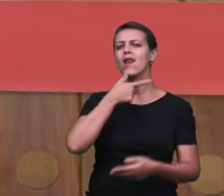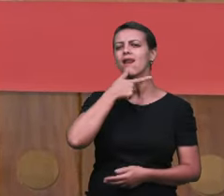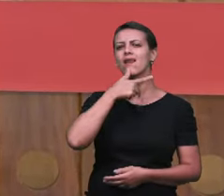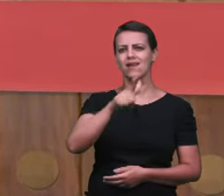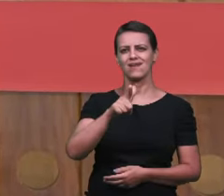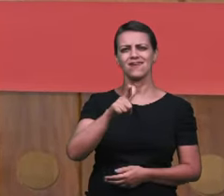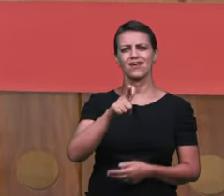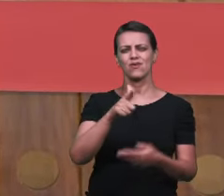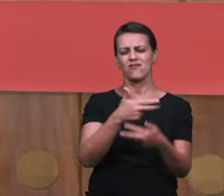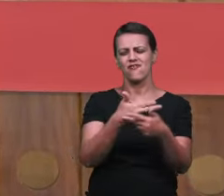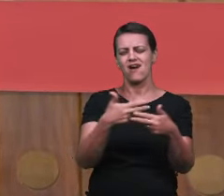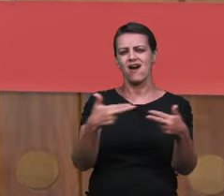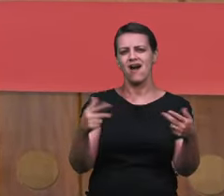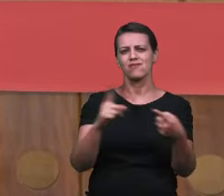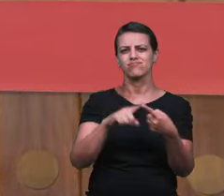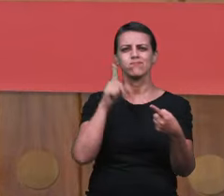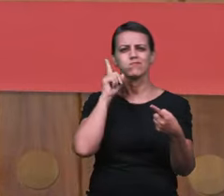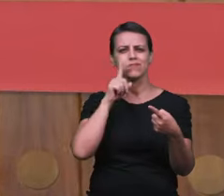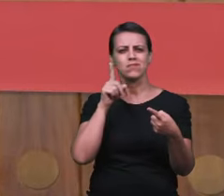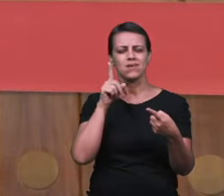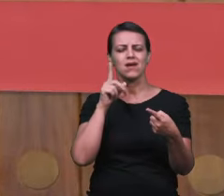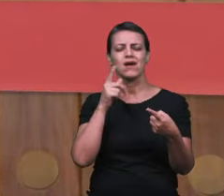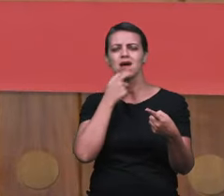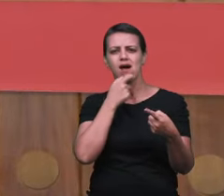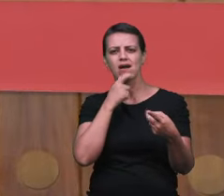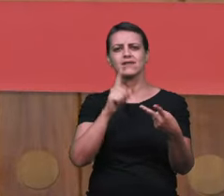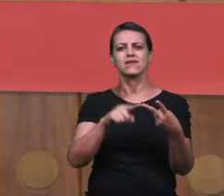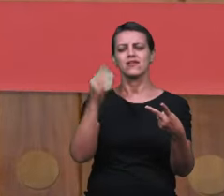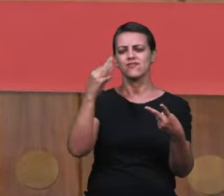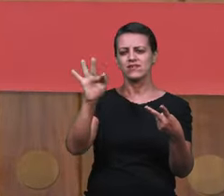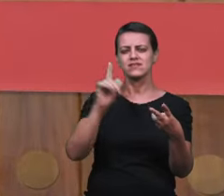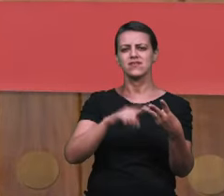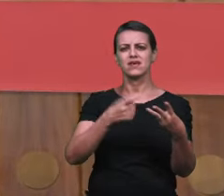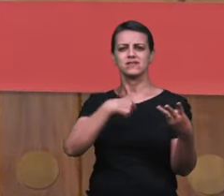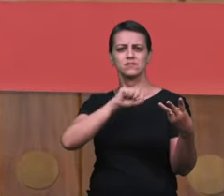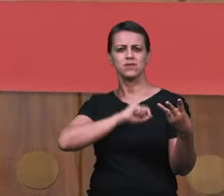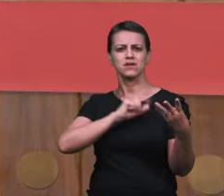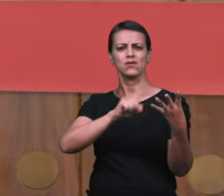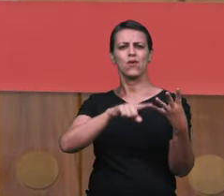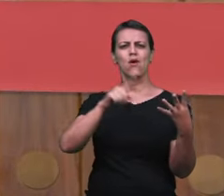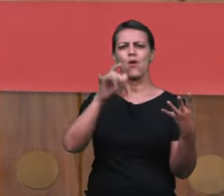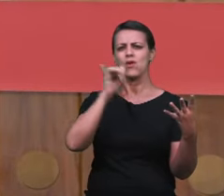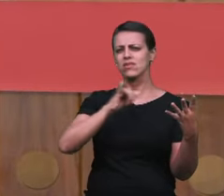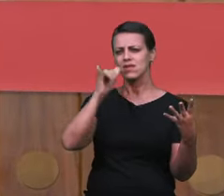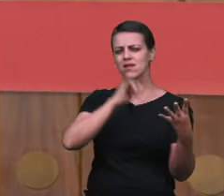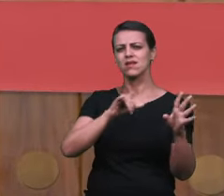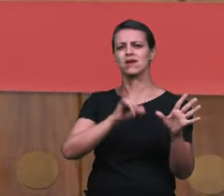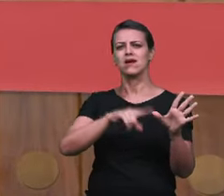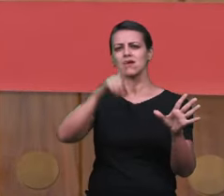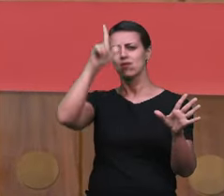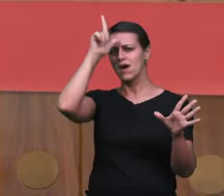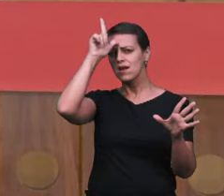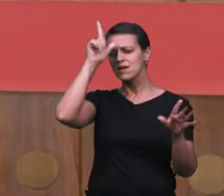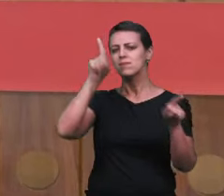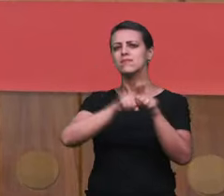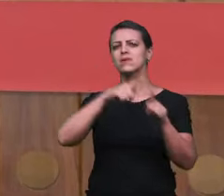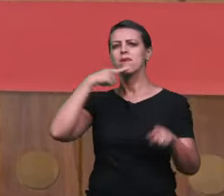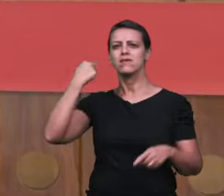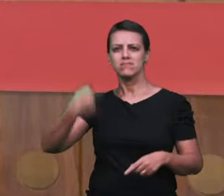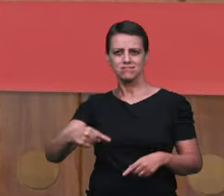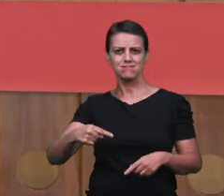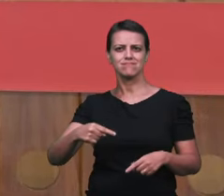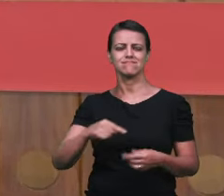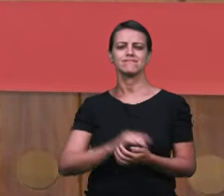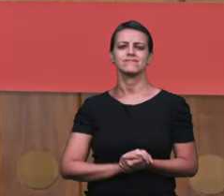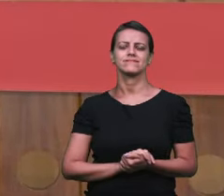transmitida também em inglês, em francês, em espanhol, em italiano, em língua alemã e também em língua russa. E